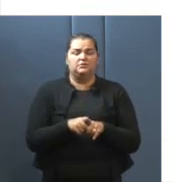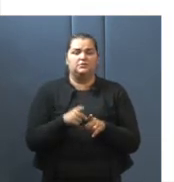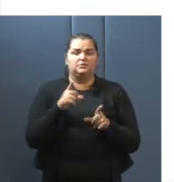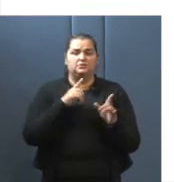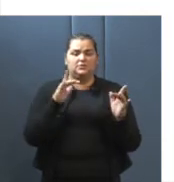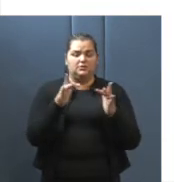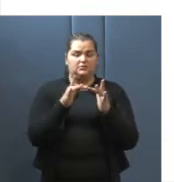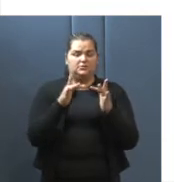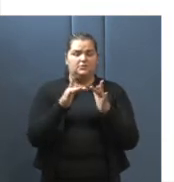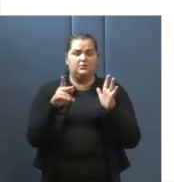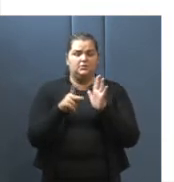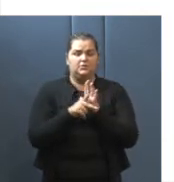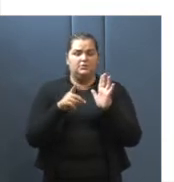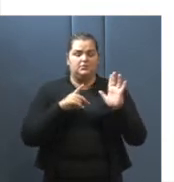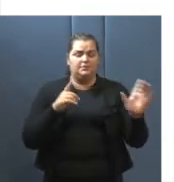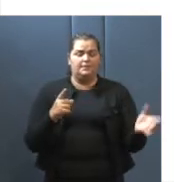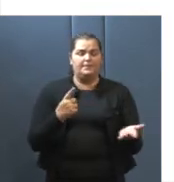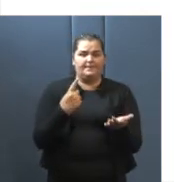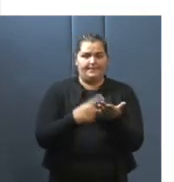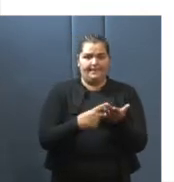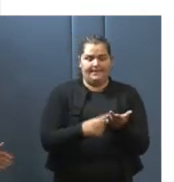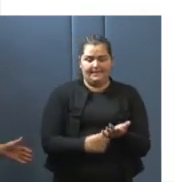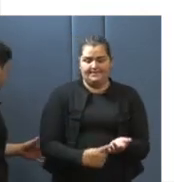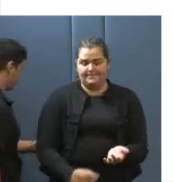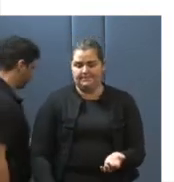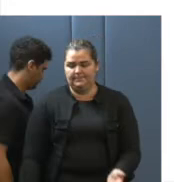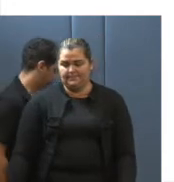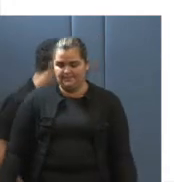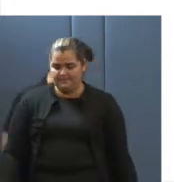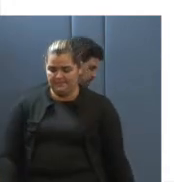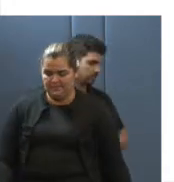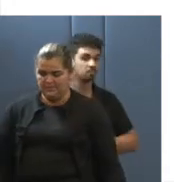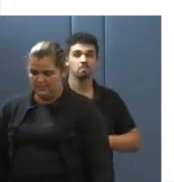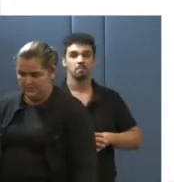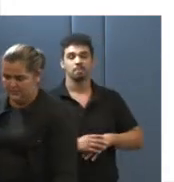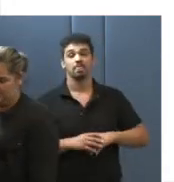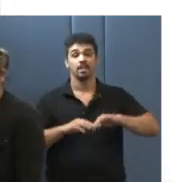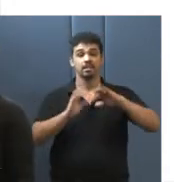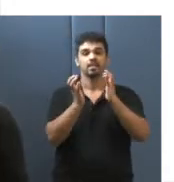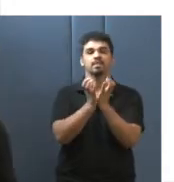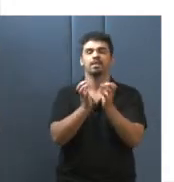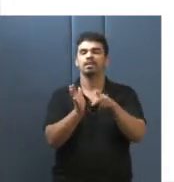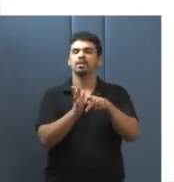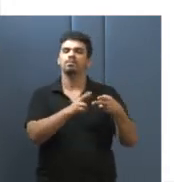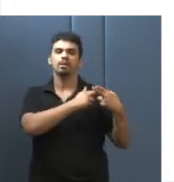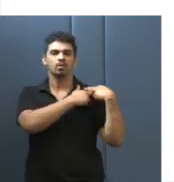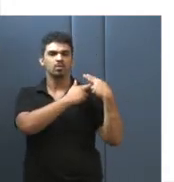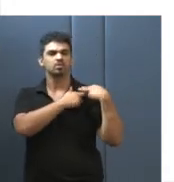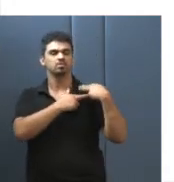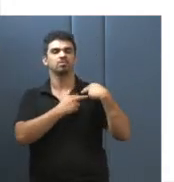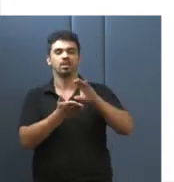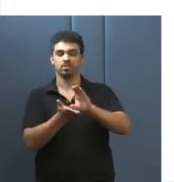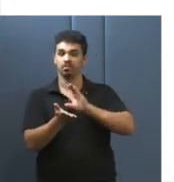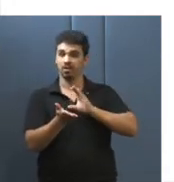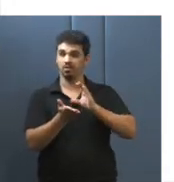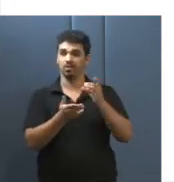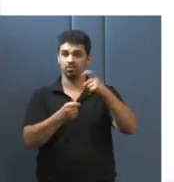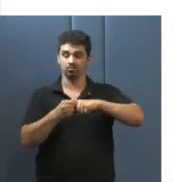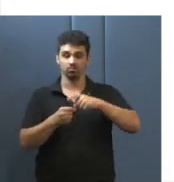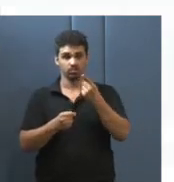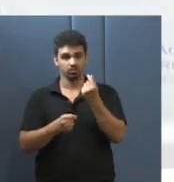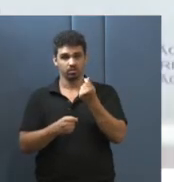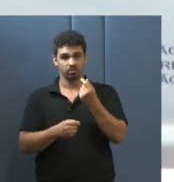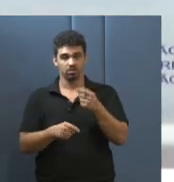o engajamento da máquina pública, da equipe de recuperação pública, no seu processo de recuperação. Além disso, nós